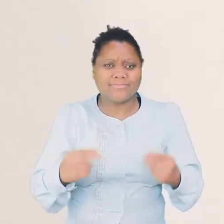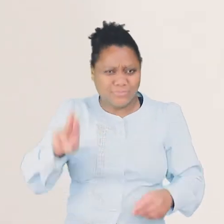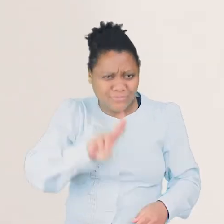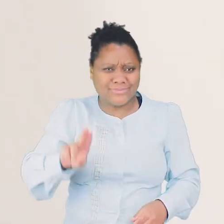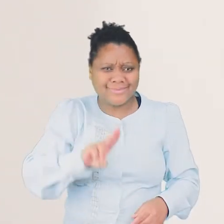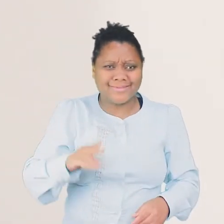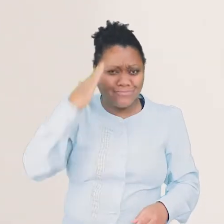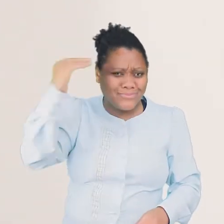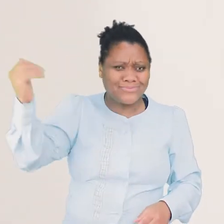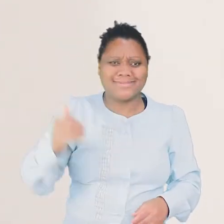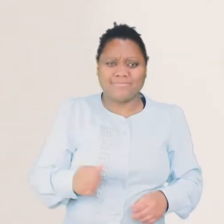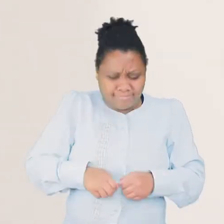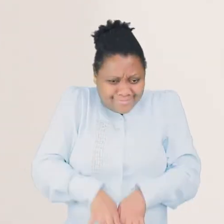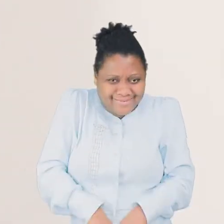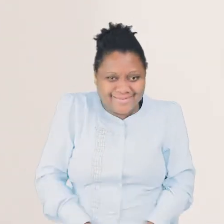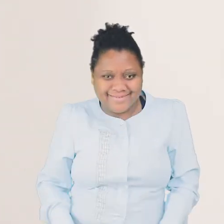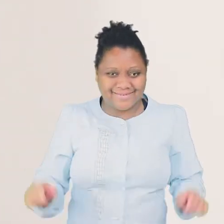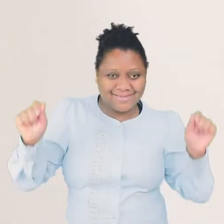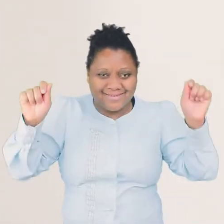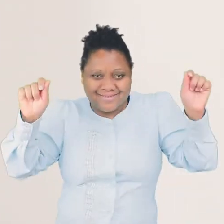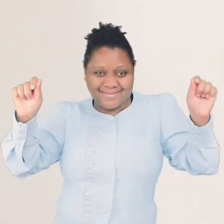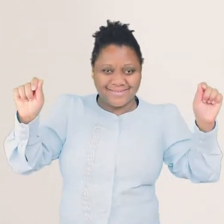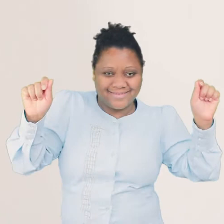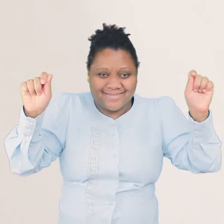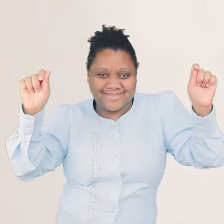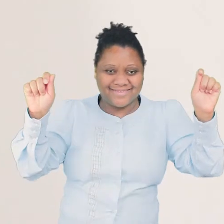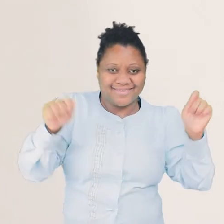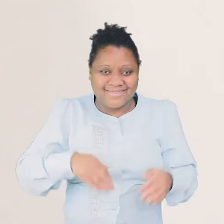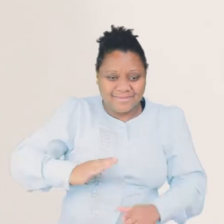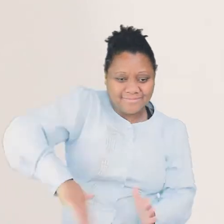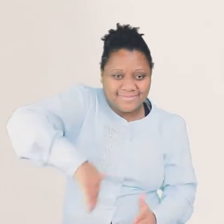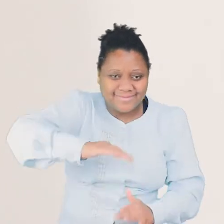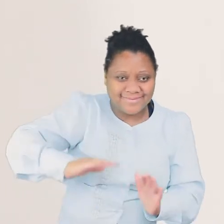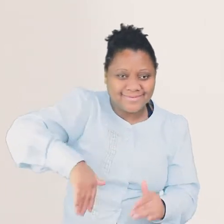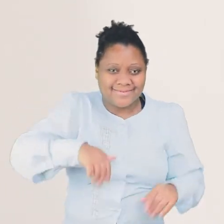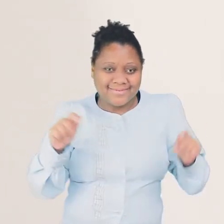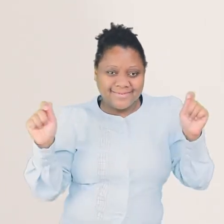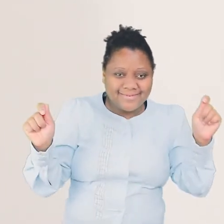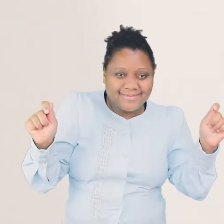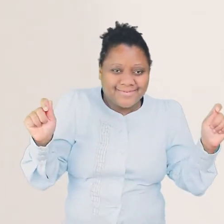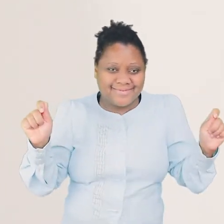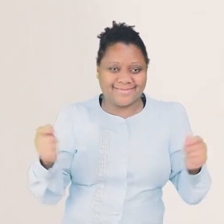isso que ele é também um dos pilares da dança do ventre, onde quem dança e quem toca